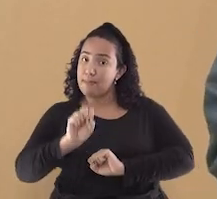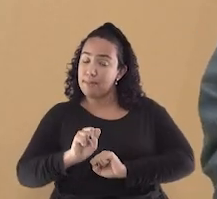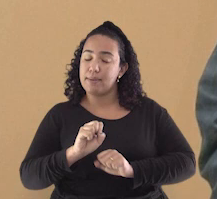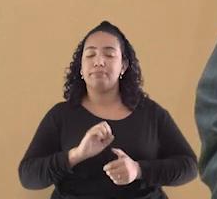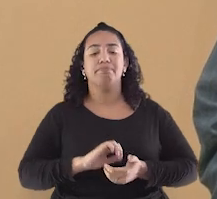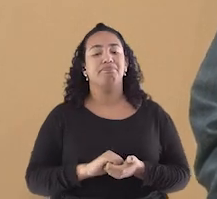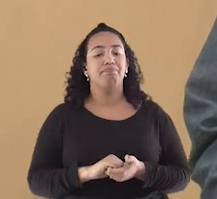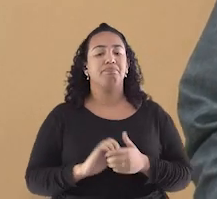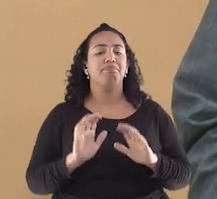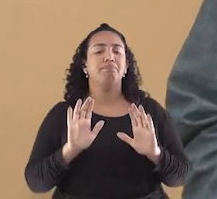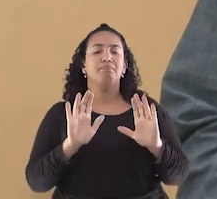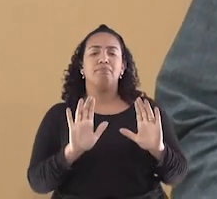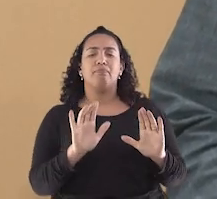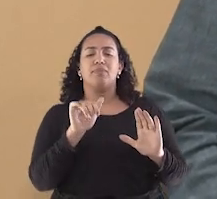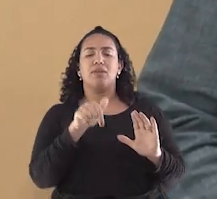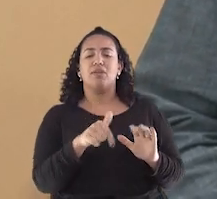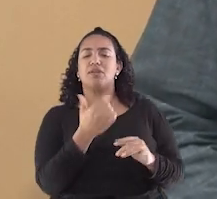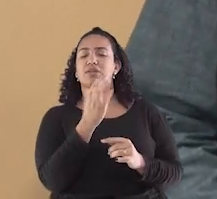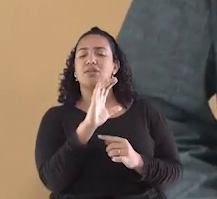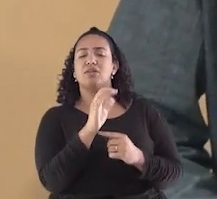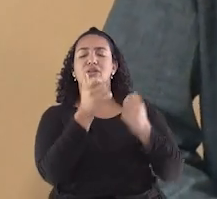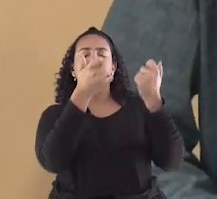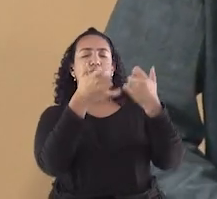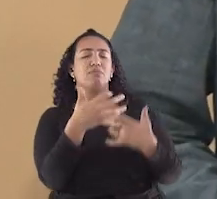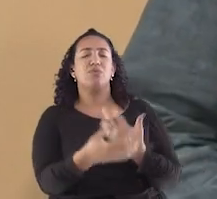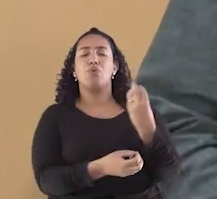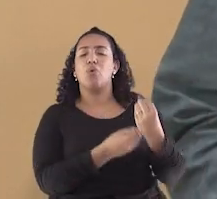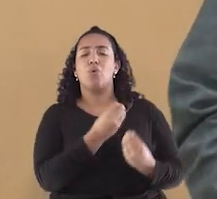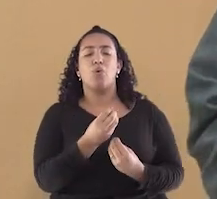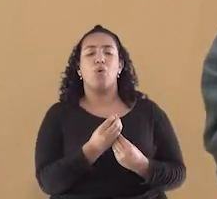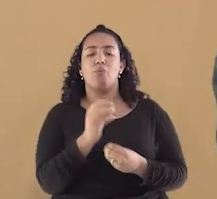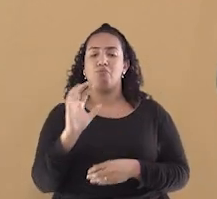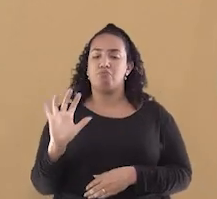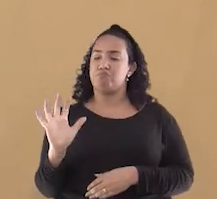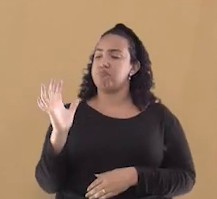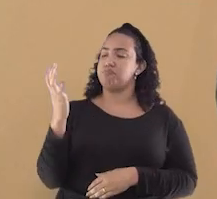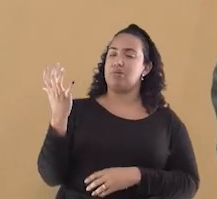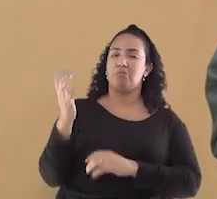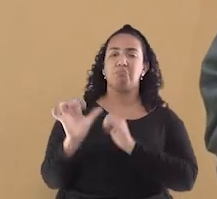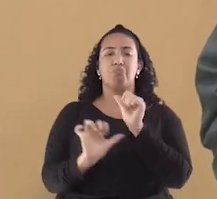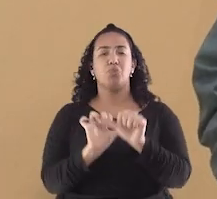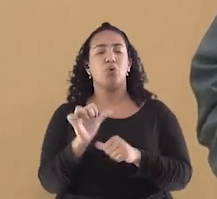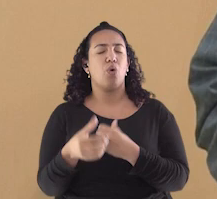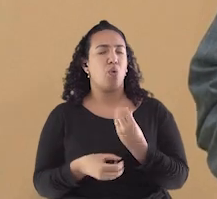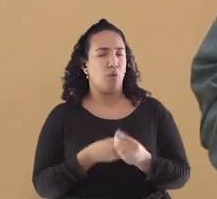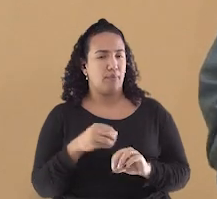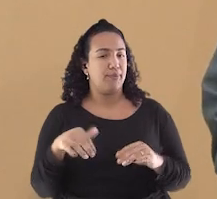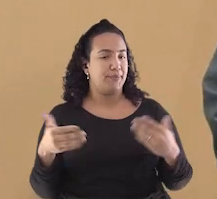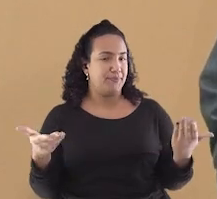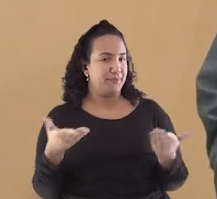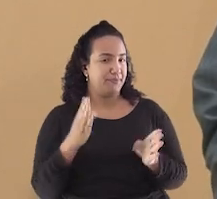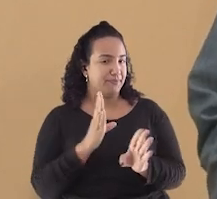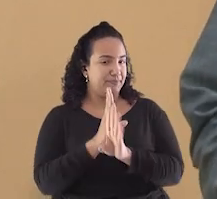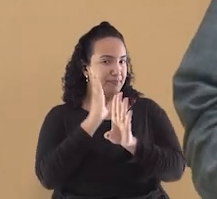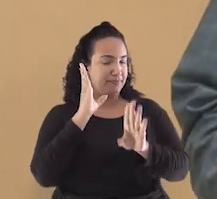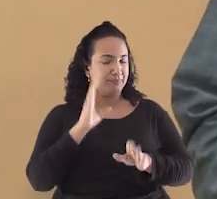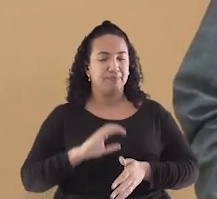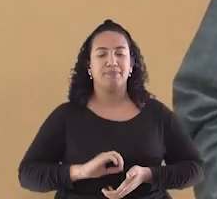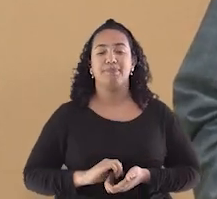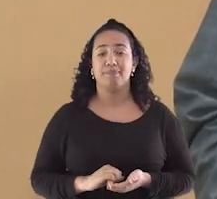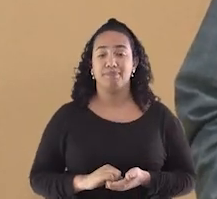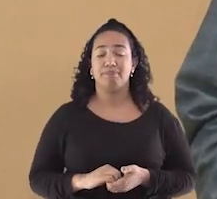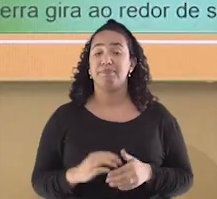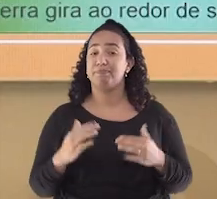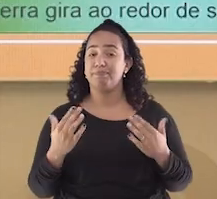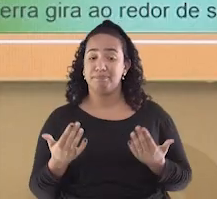frutas. Mas como a ciência explica as estações do ano e as transições entre elas? Vamos